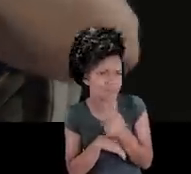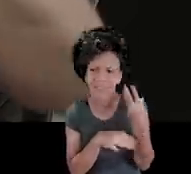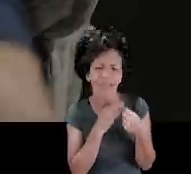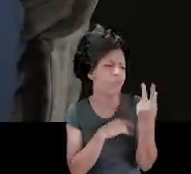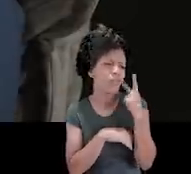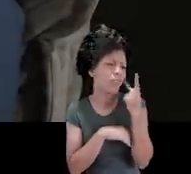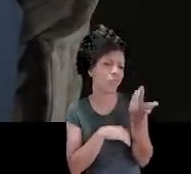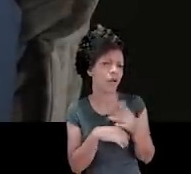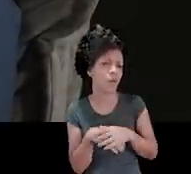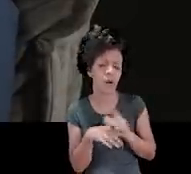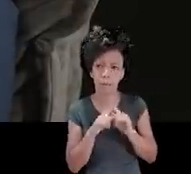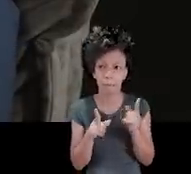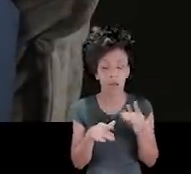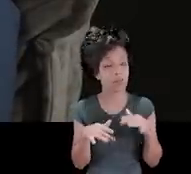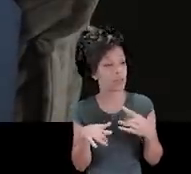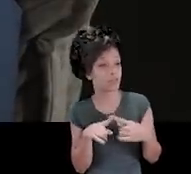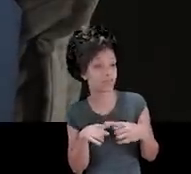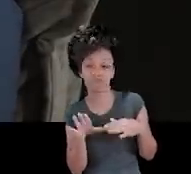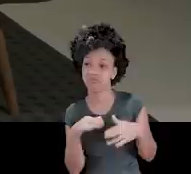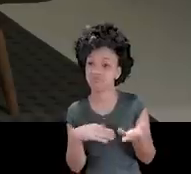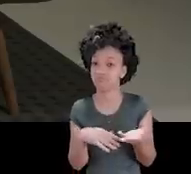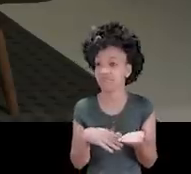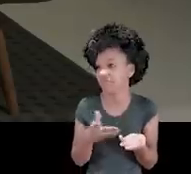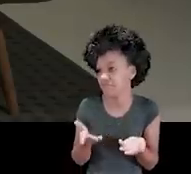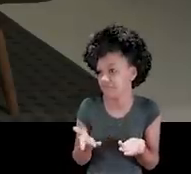cabelo normal, mas assim, talvez por ser um cabelo... Ele ia...